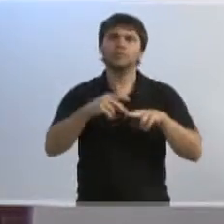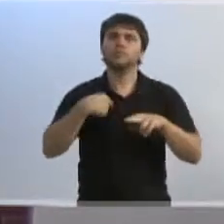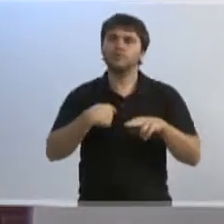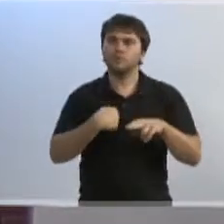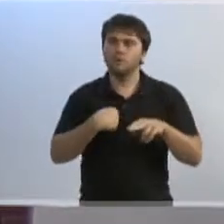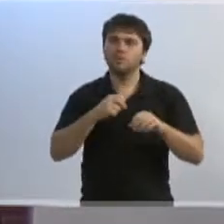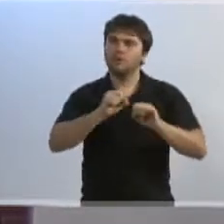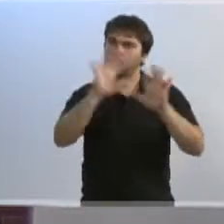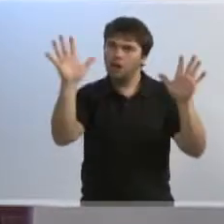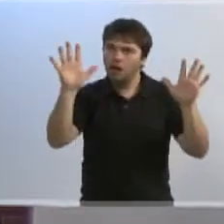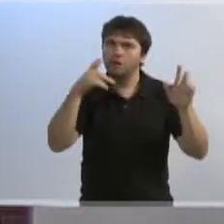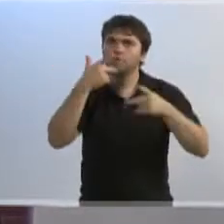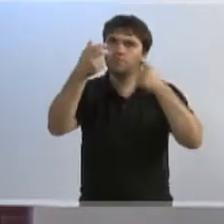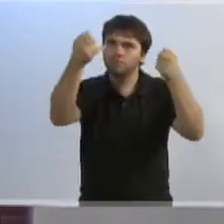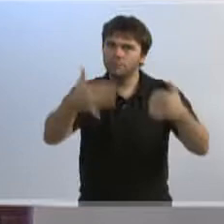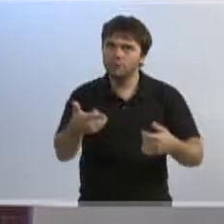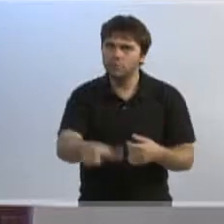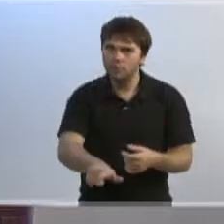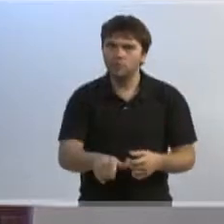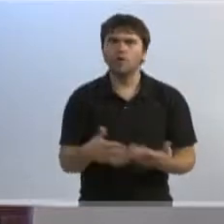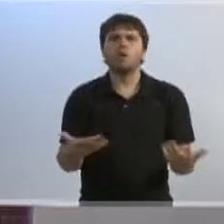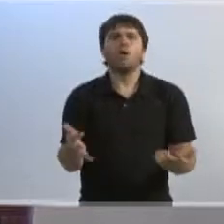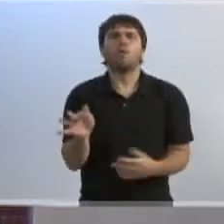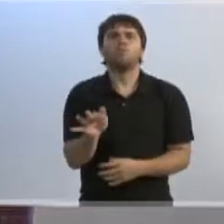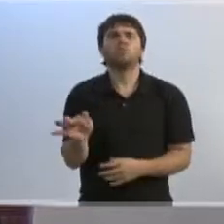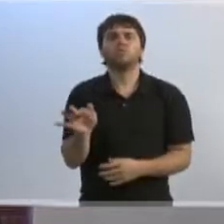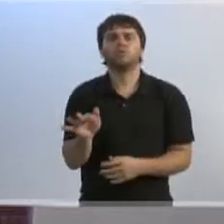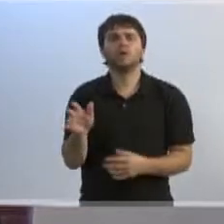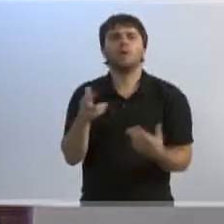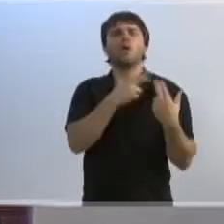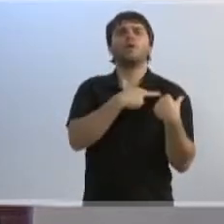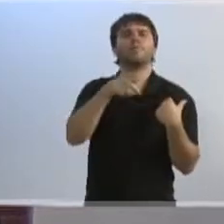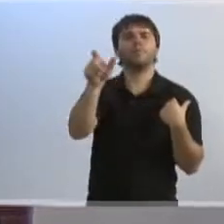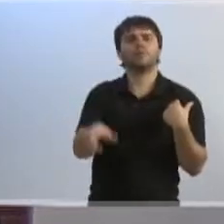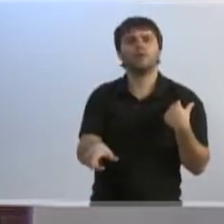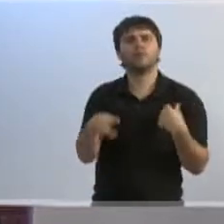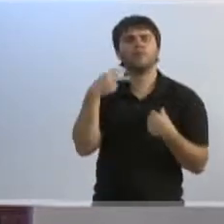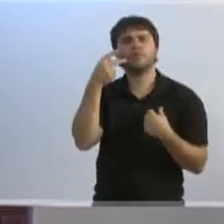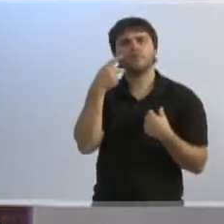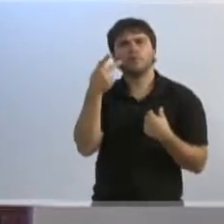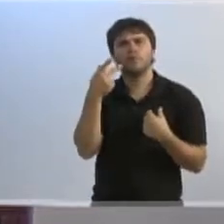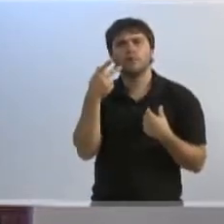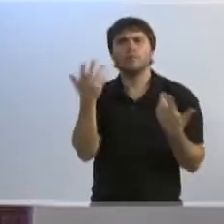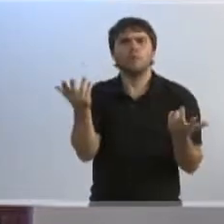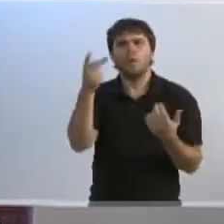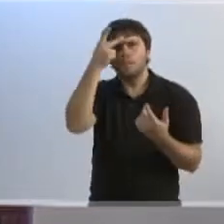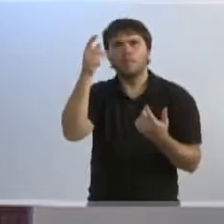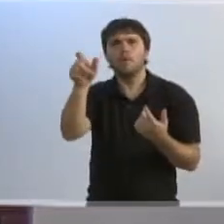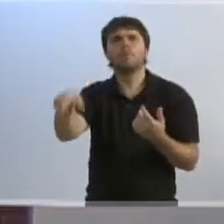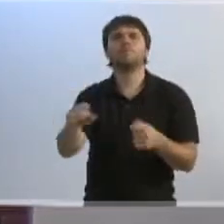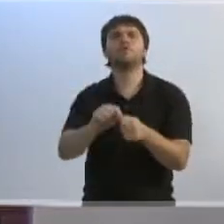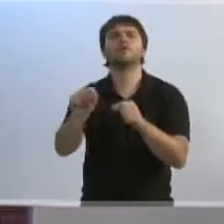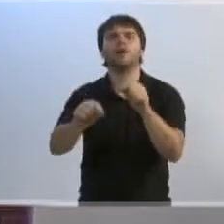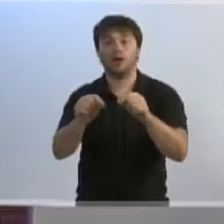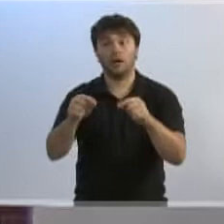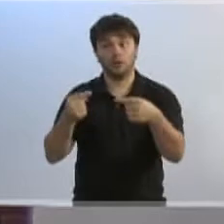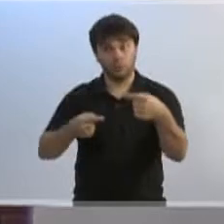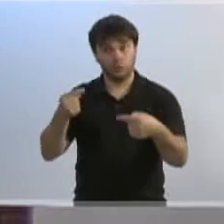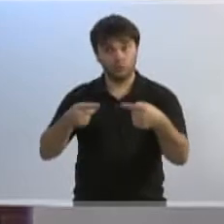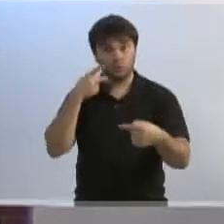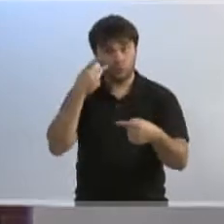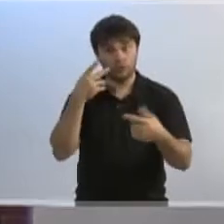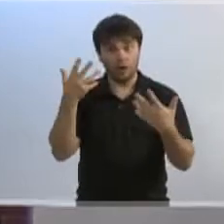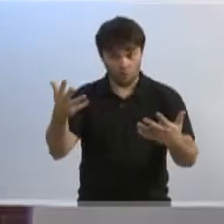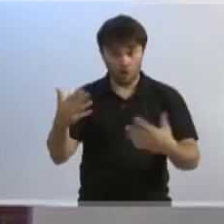de novo, primeiro tem que saber qual é a função de um vereador. Não tem nem noção da função do que é um vereador. Quer discutir política, e eu quero